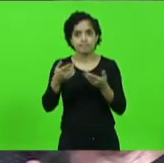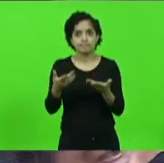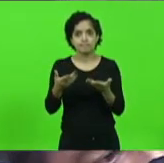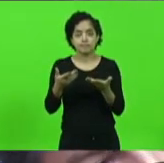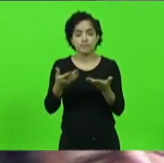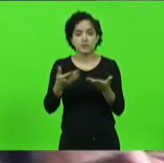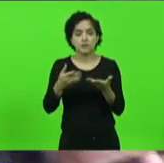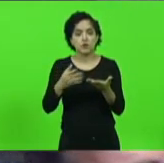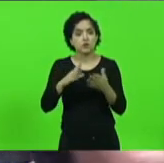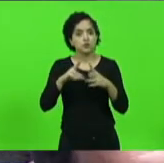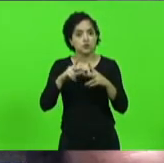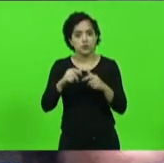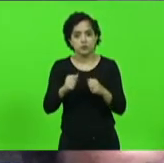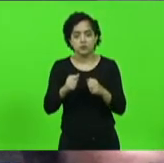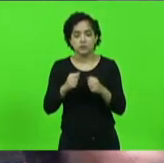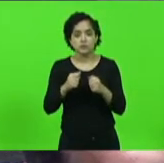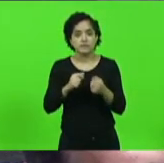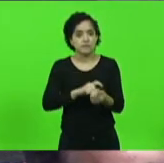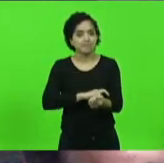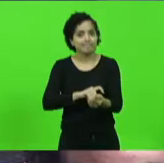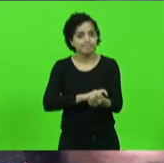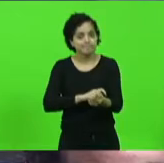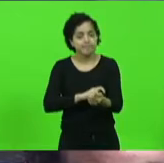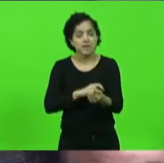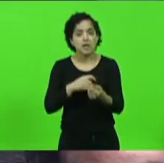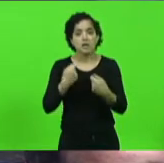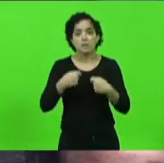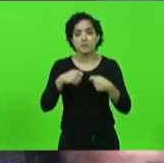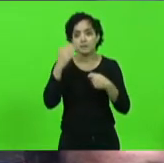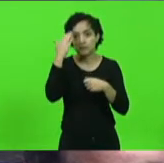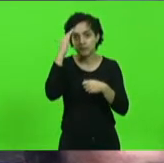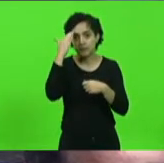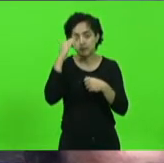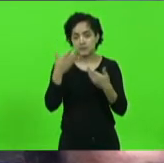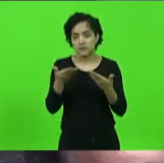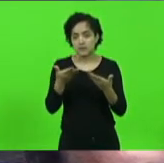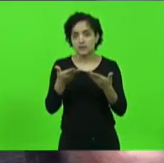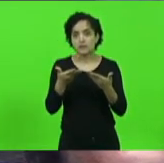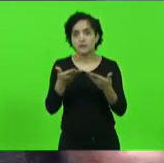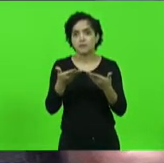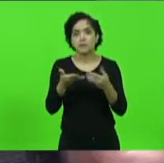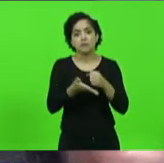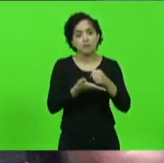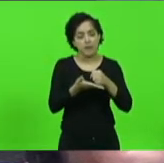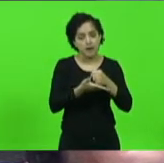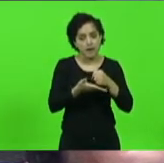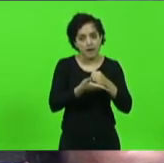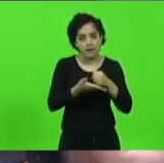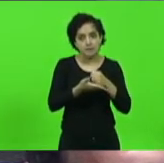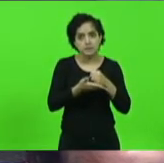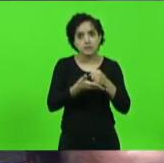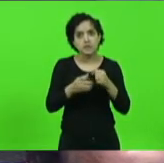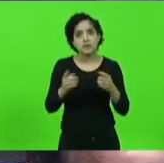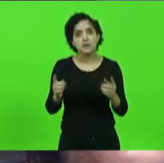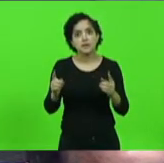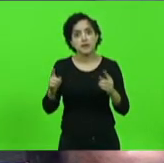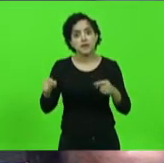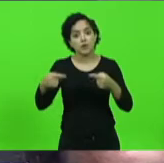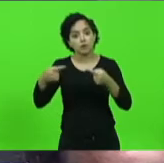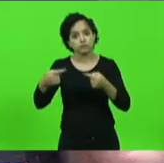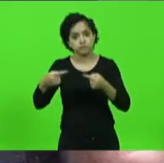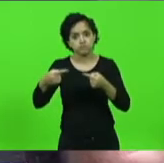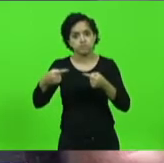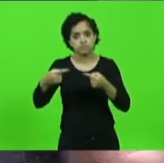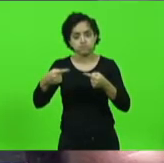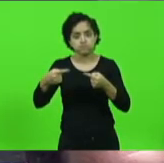mundo. E tem que compreender, quem é da base tem os louros da base. E quem é a oposição faz o trabalho